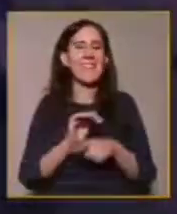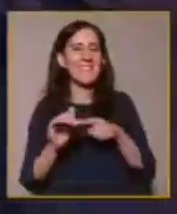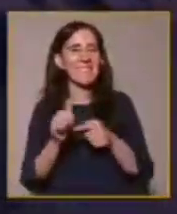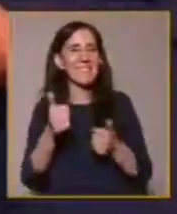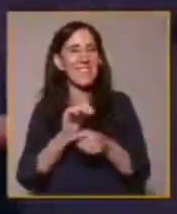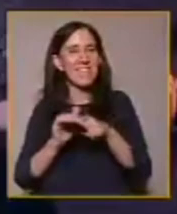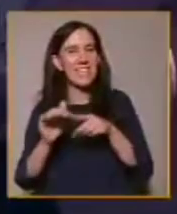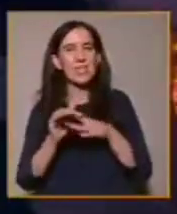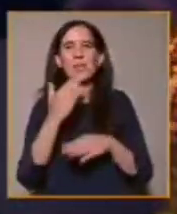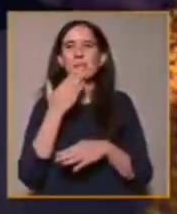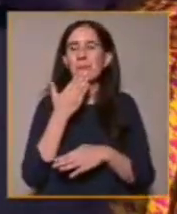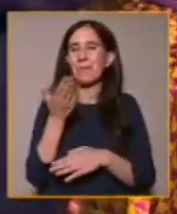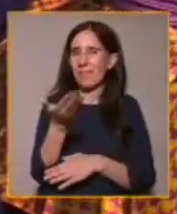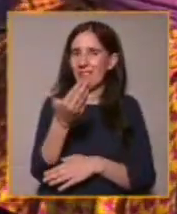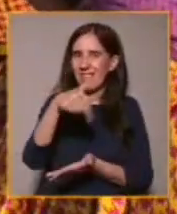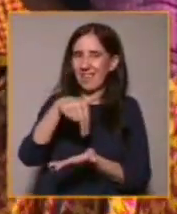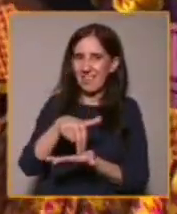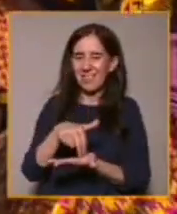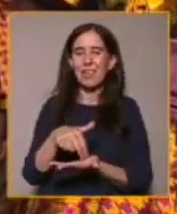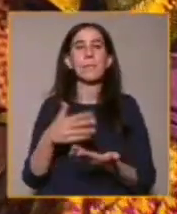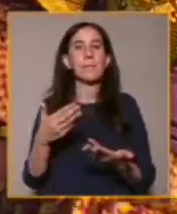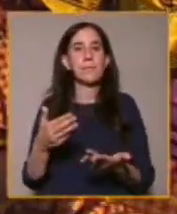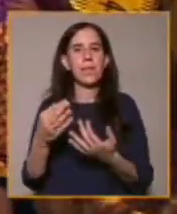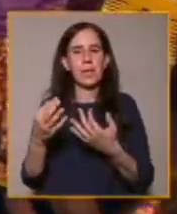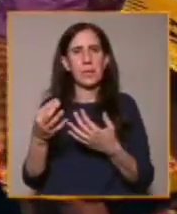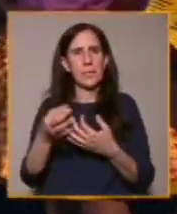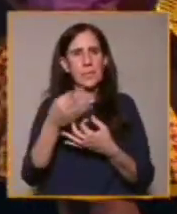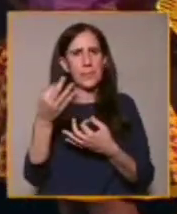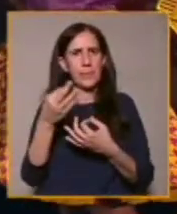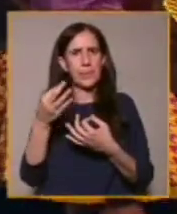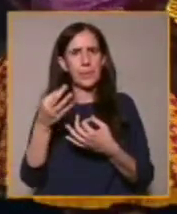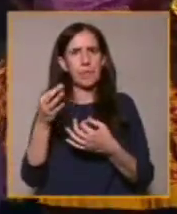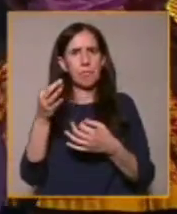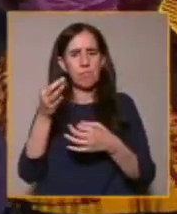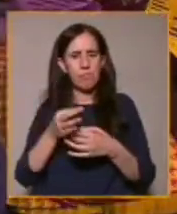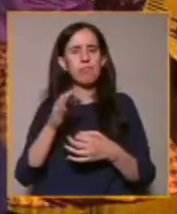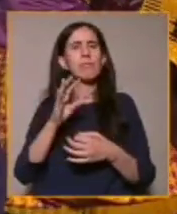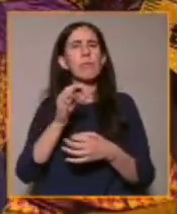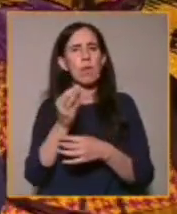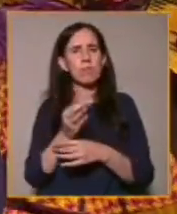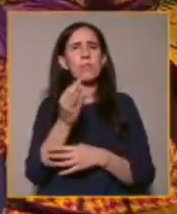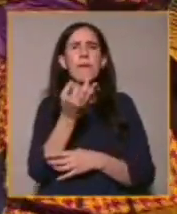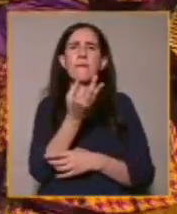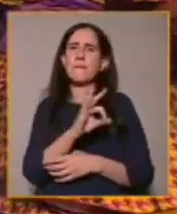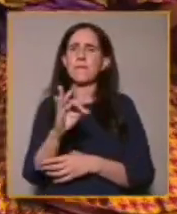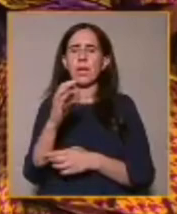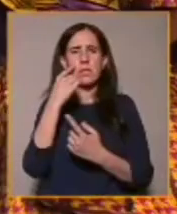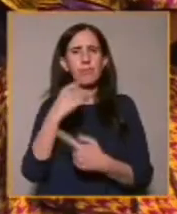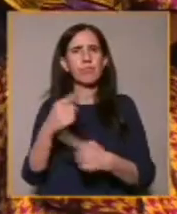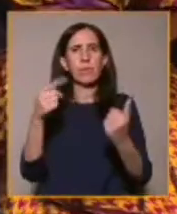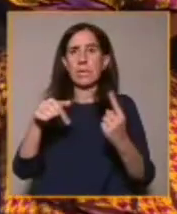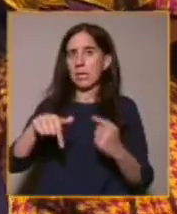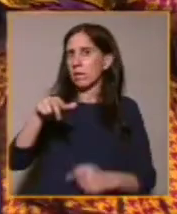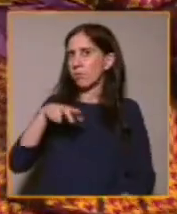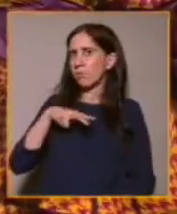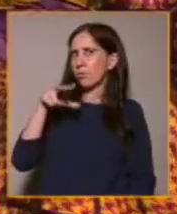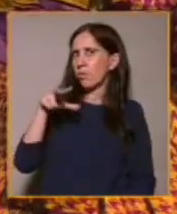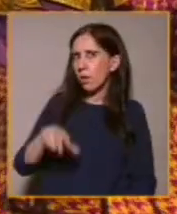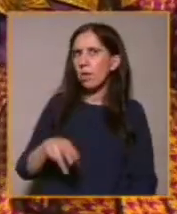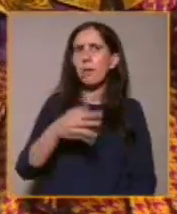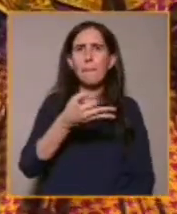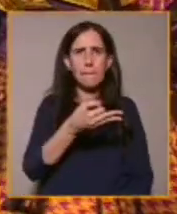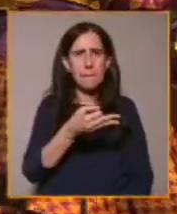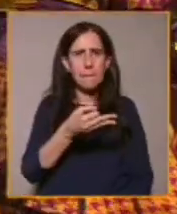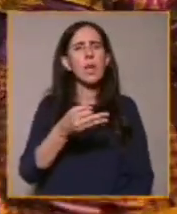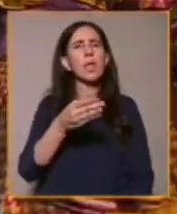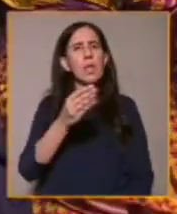Beijinhos. Podem ocupar o vosso lugar. A agulha mais o dedal, a França celebrizaram, mas aqui em Portugal foi na Penha